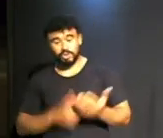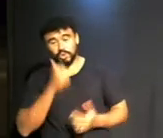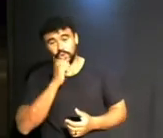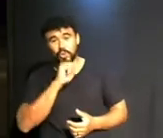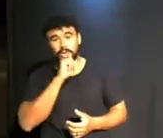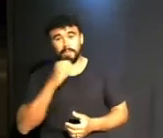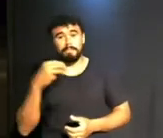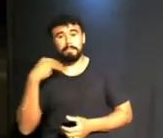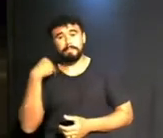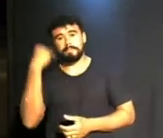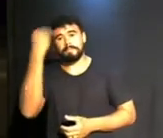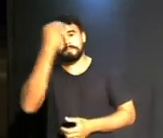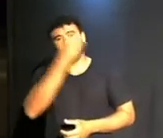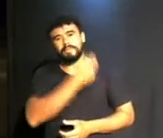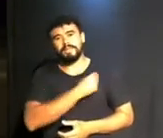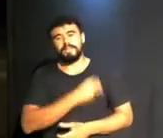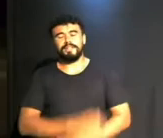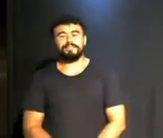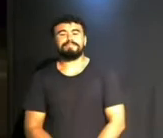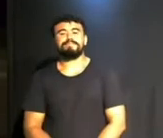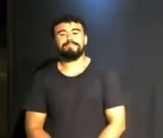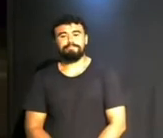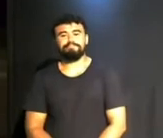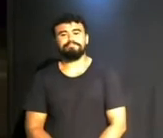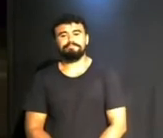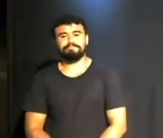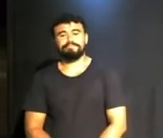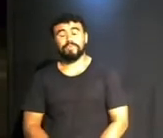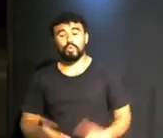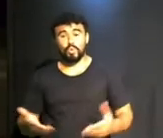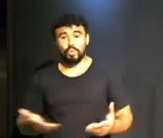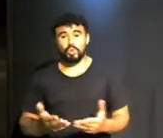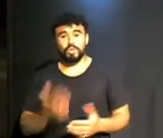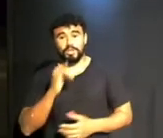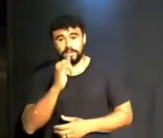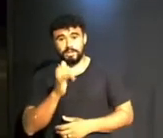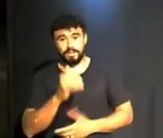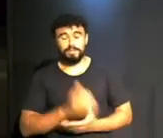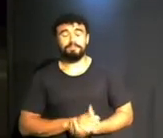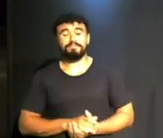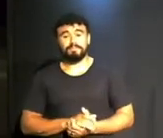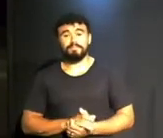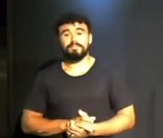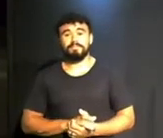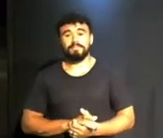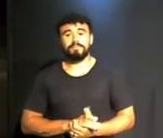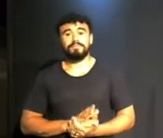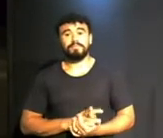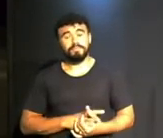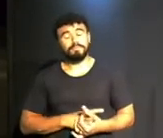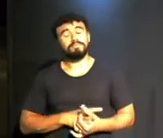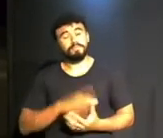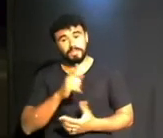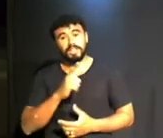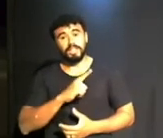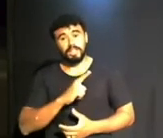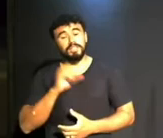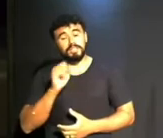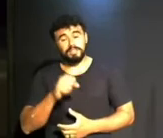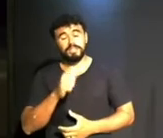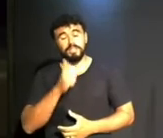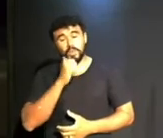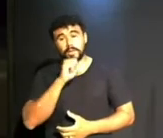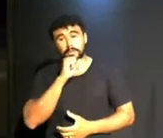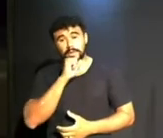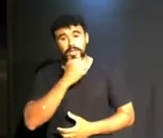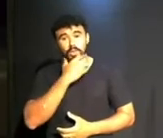ele disse aí está a sua mãe Maria hoje eu estou aqui para dizer a você que você tem sim uma mãe você